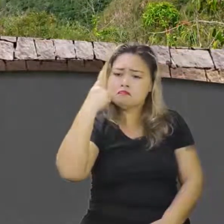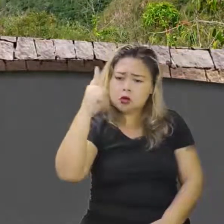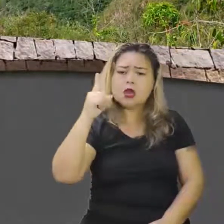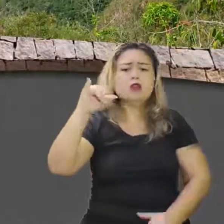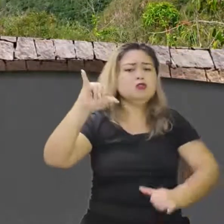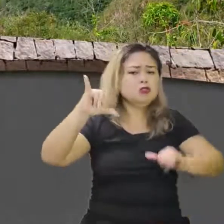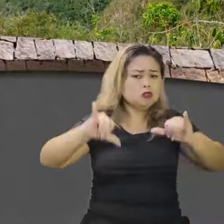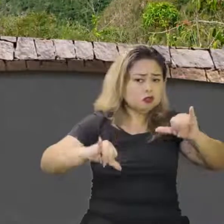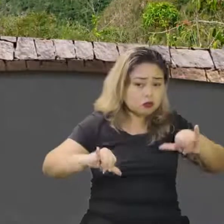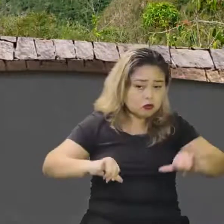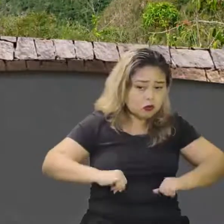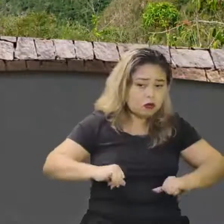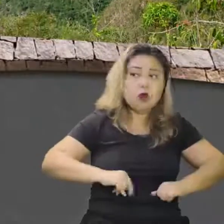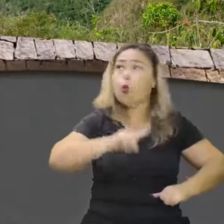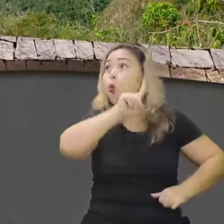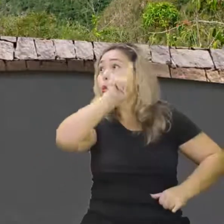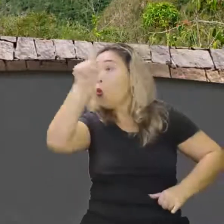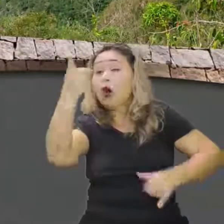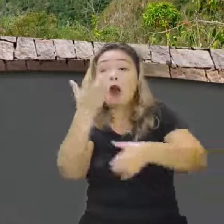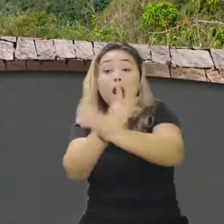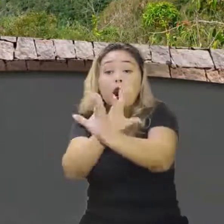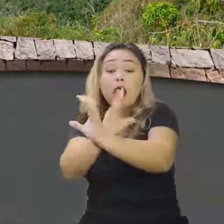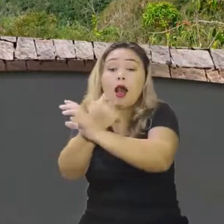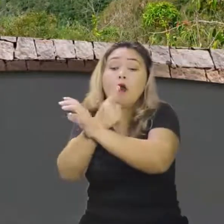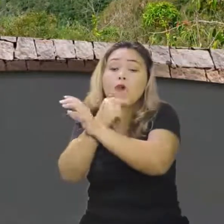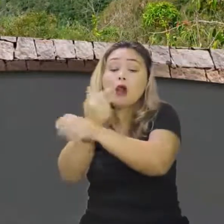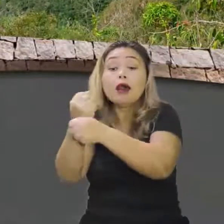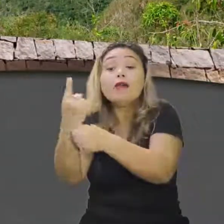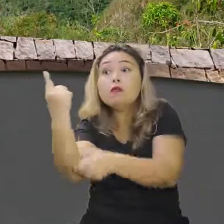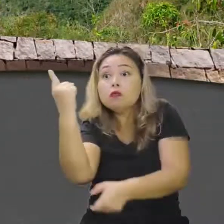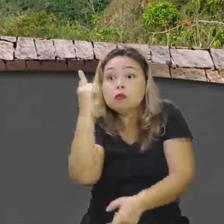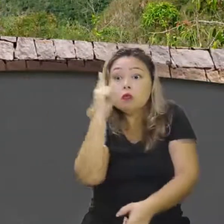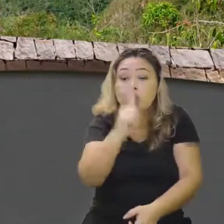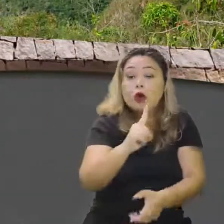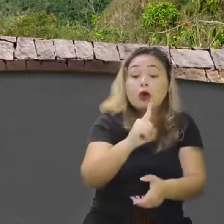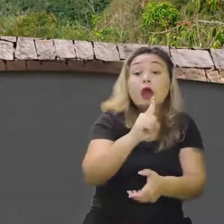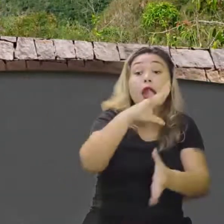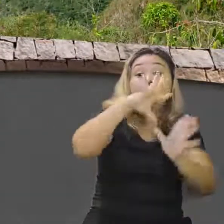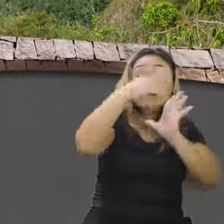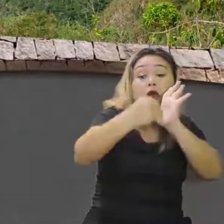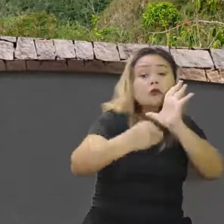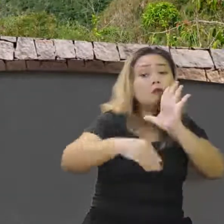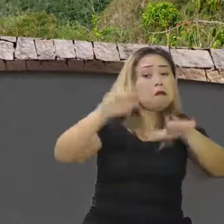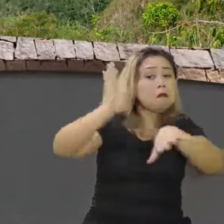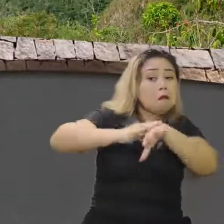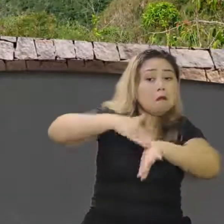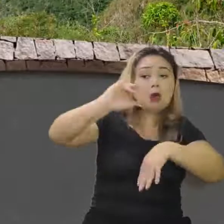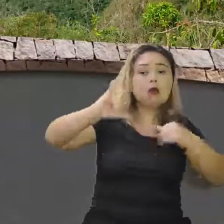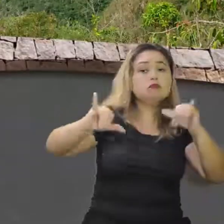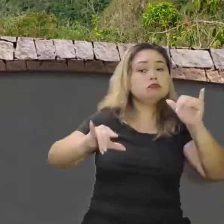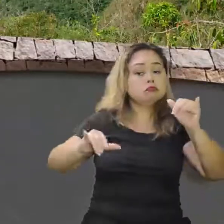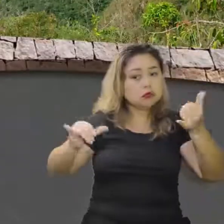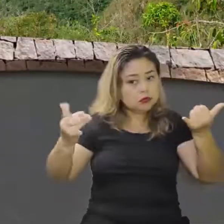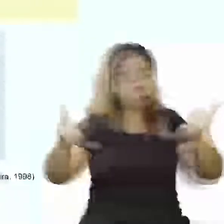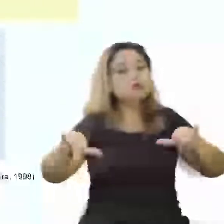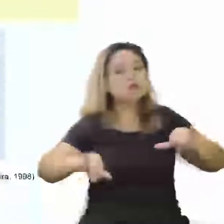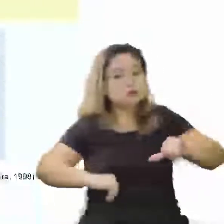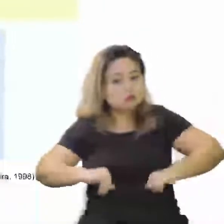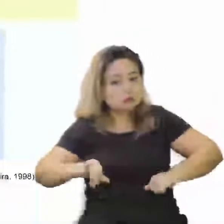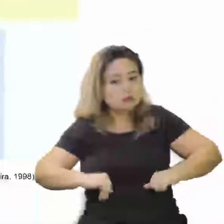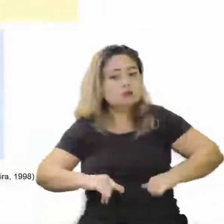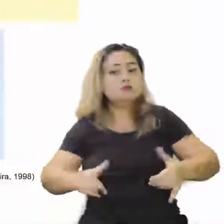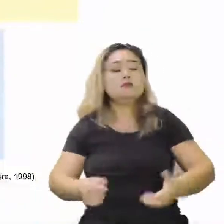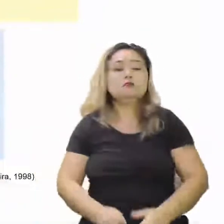sofreu no sertão e sofreu muito mais na Amazônia. Vamos lá na tela.